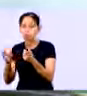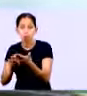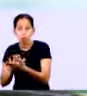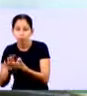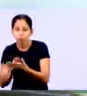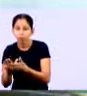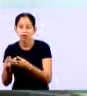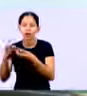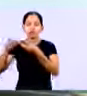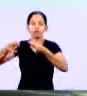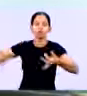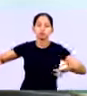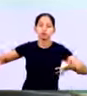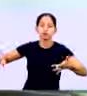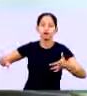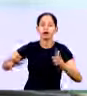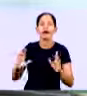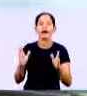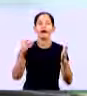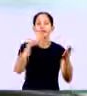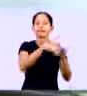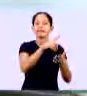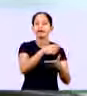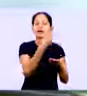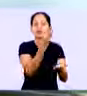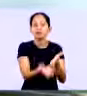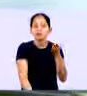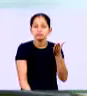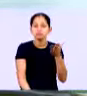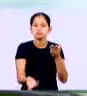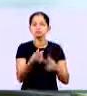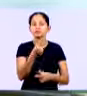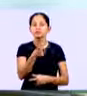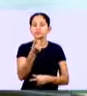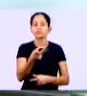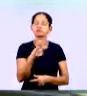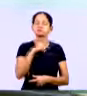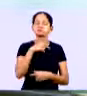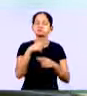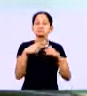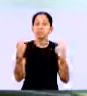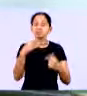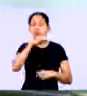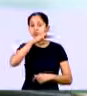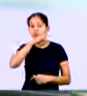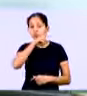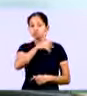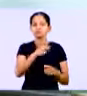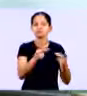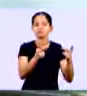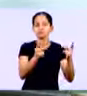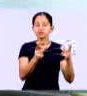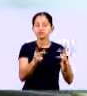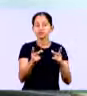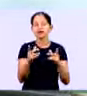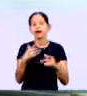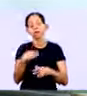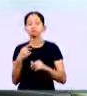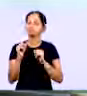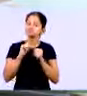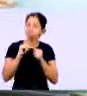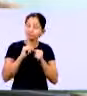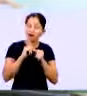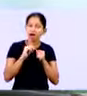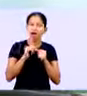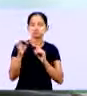há a probabilidade de que você chegue a ter prejuízo mesmo vendendo com preço de mercado. Quando nós trabalhamos com o preço que nós mesmos formulamos, é simples,